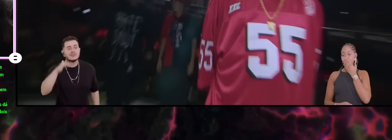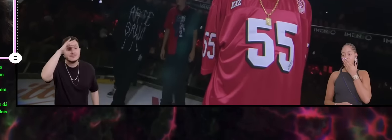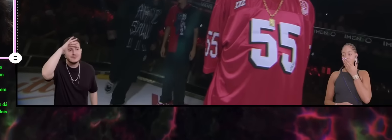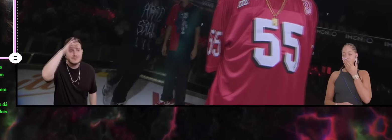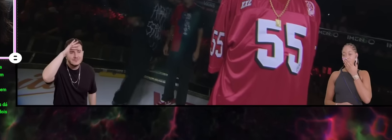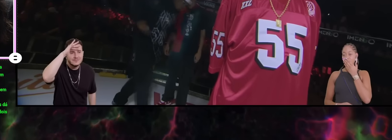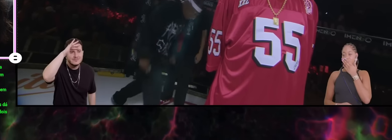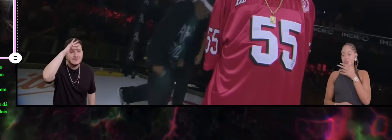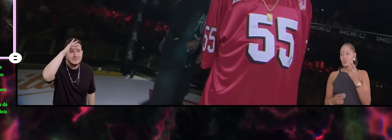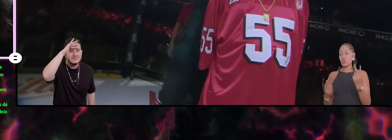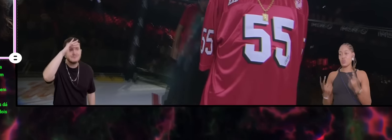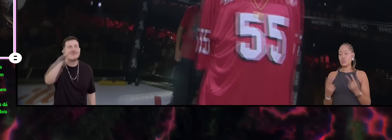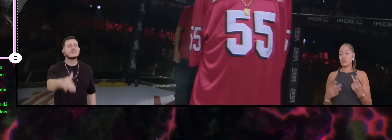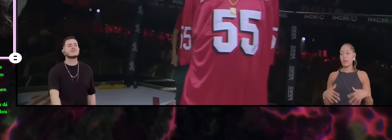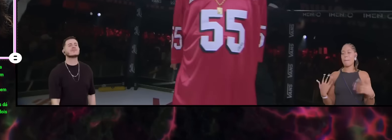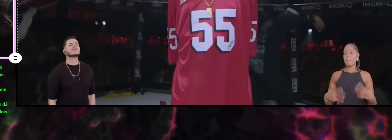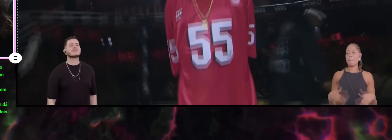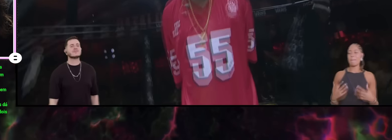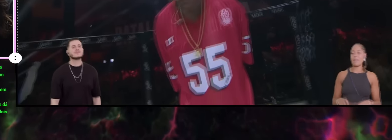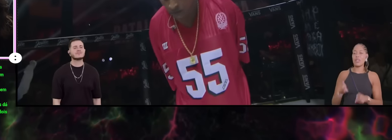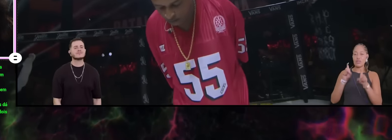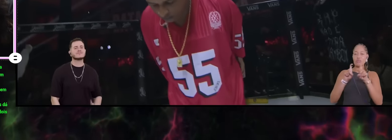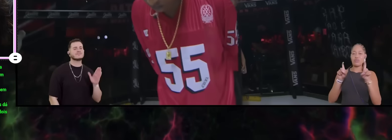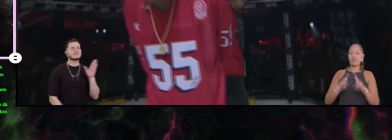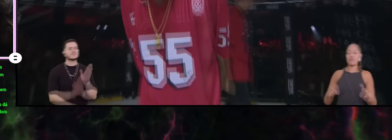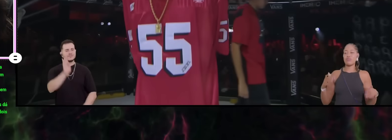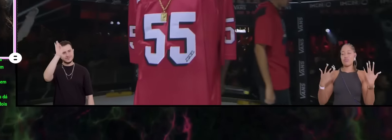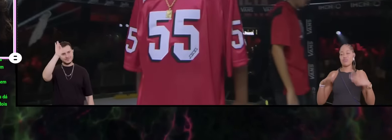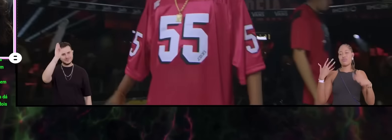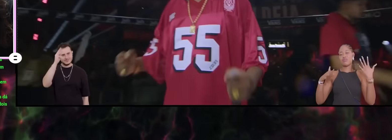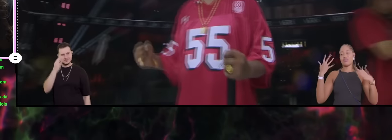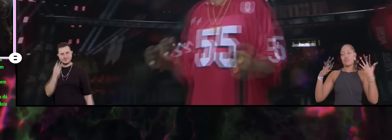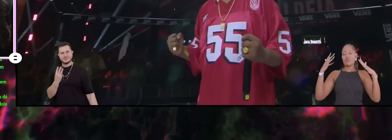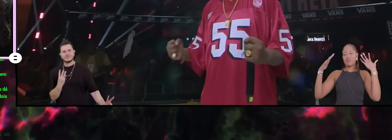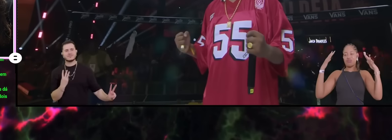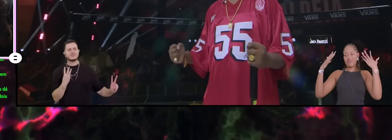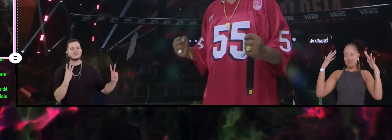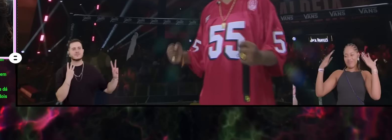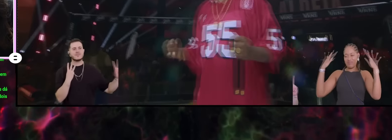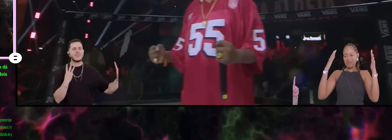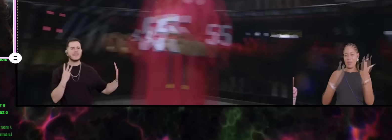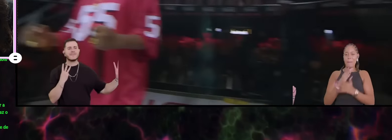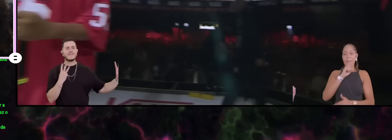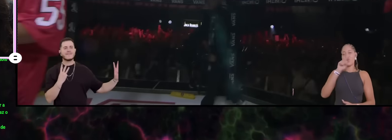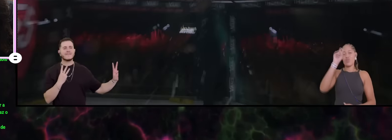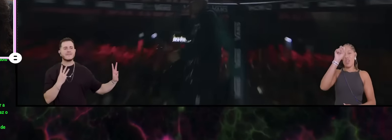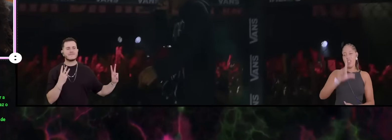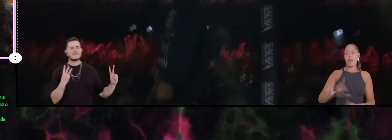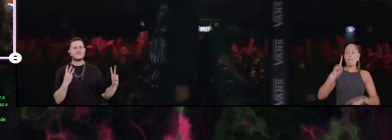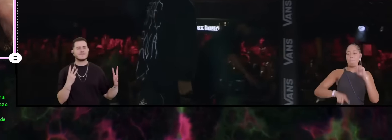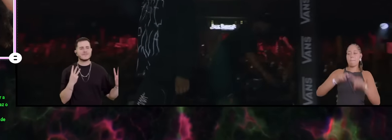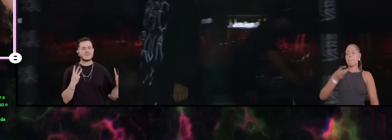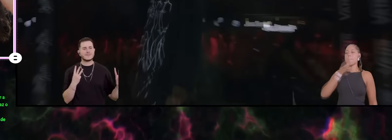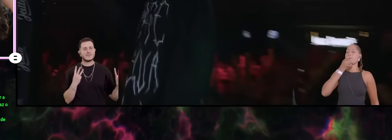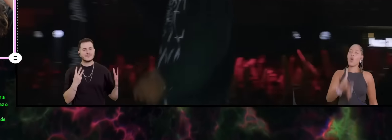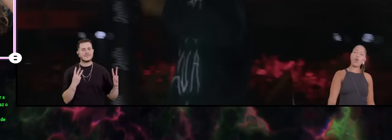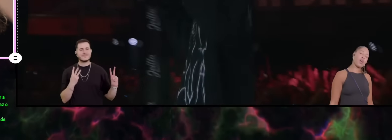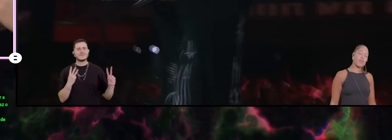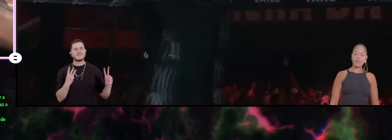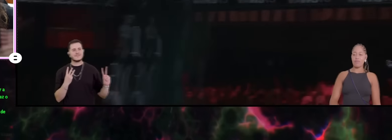2 votos a 1. Grafite, Brenos e Jurados! É. Foi apertado. Ok, ok. Foi apertado.